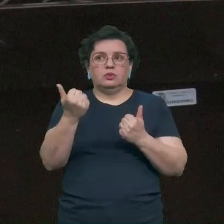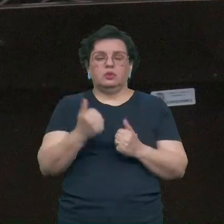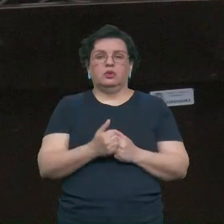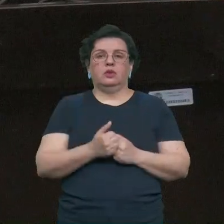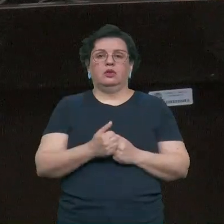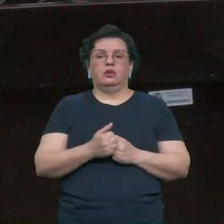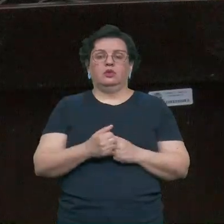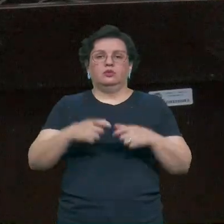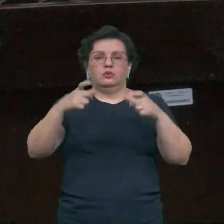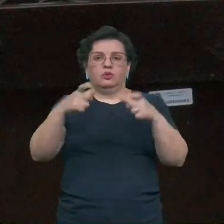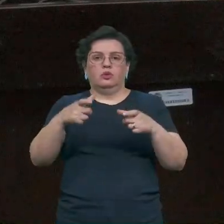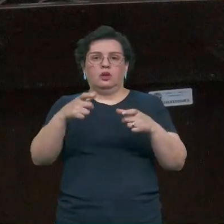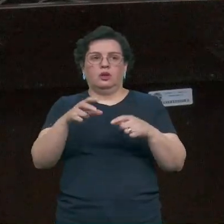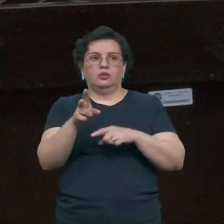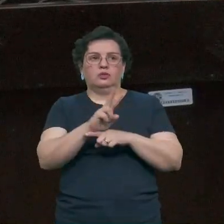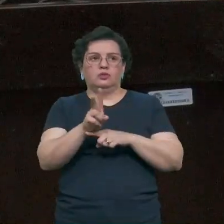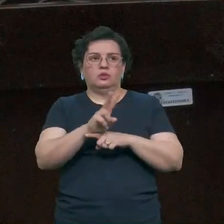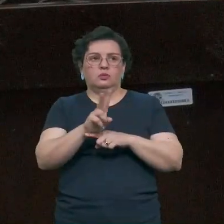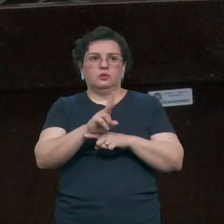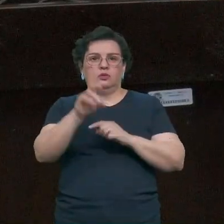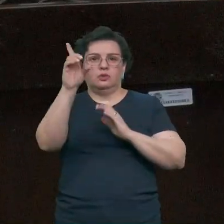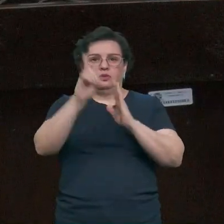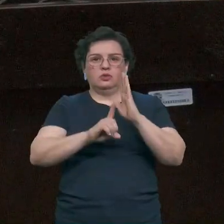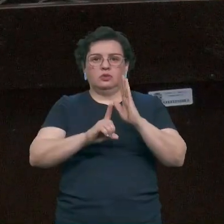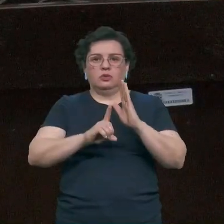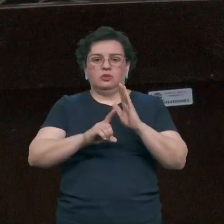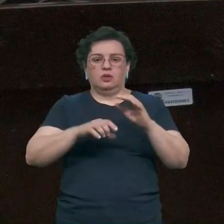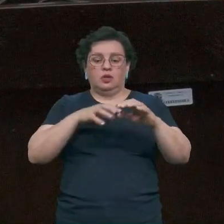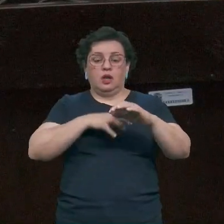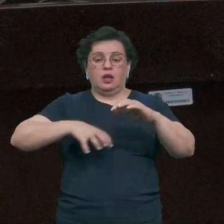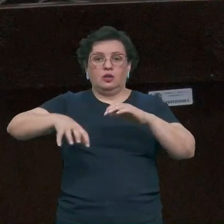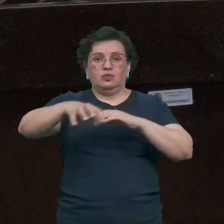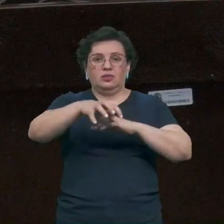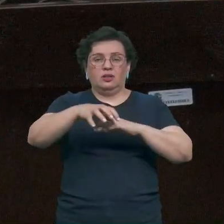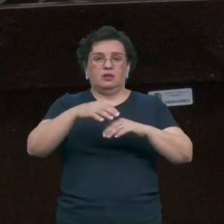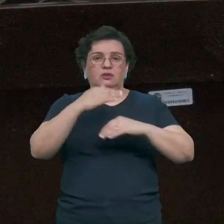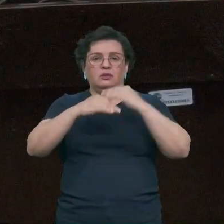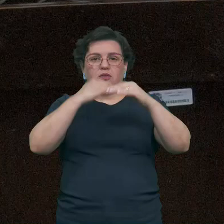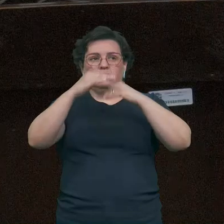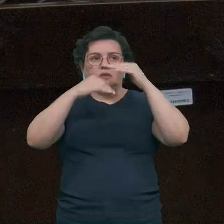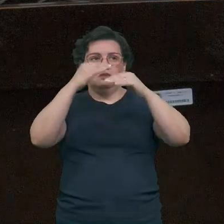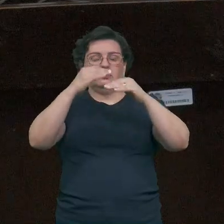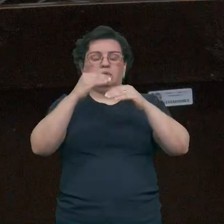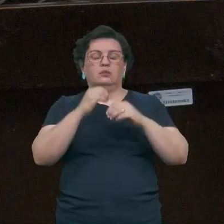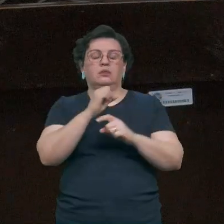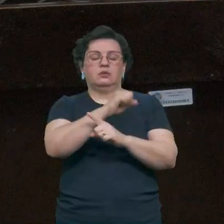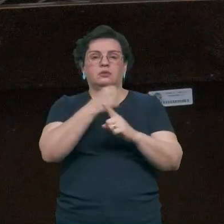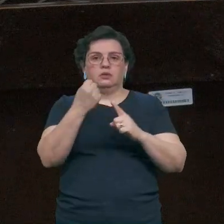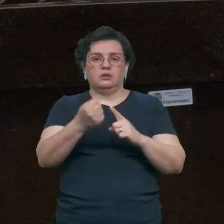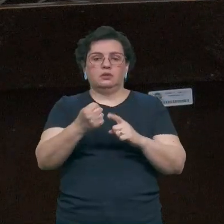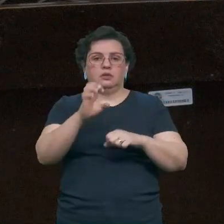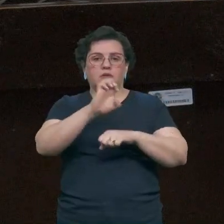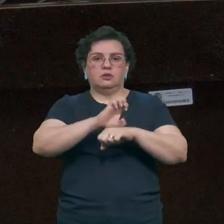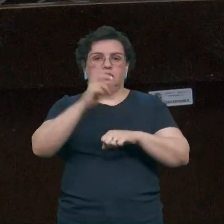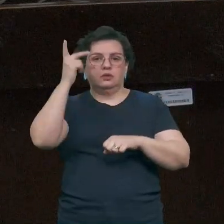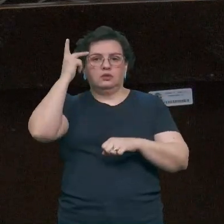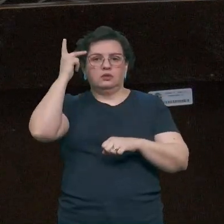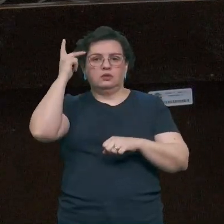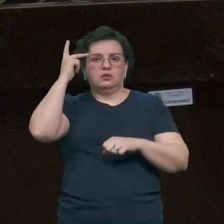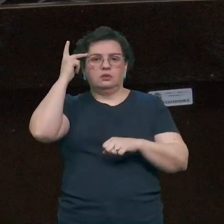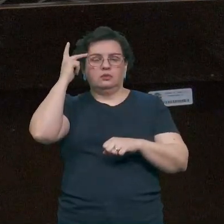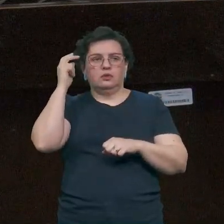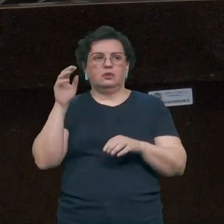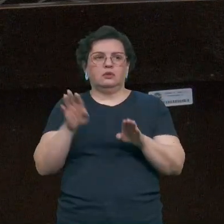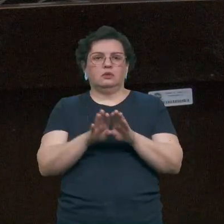Avaliação e Supervisão da Diretoria Regional de Desenvolvimento Social do Estado de São Paulo. é instrutora para a